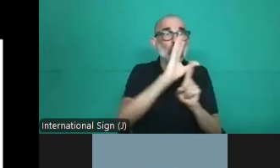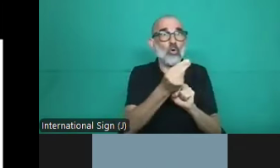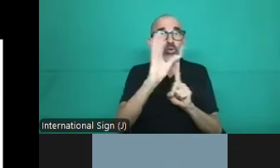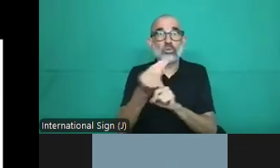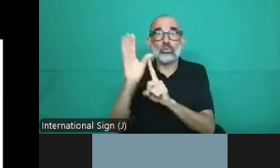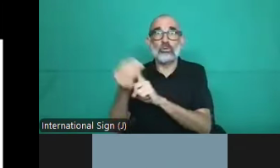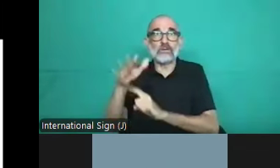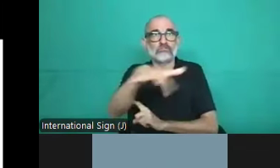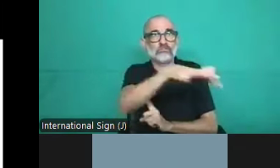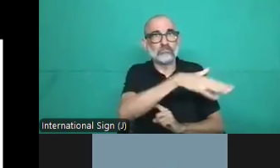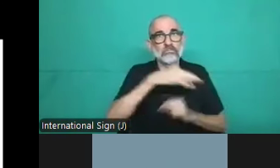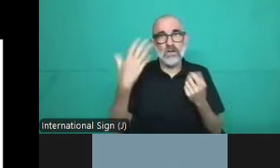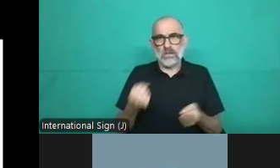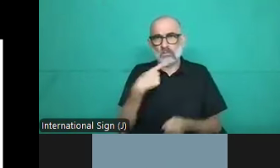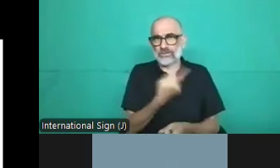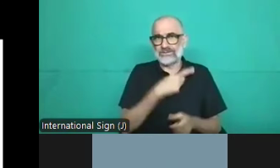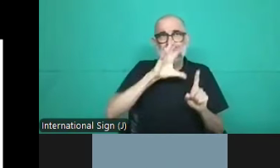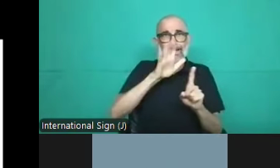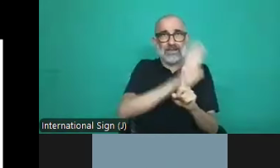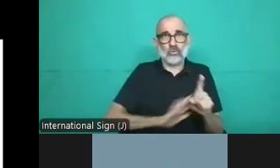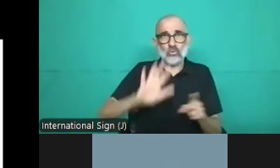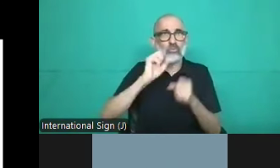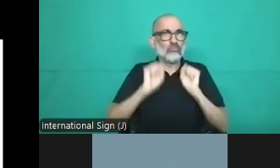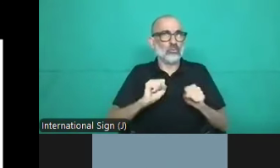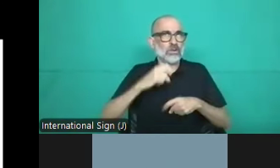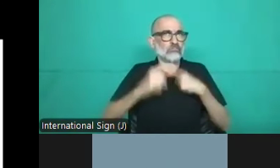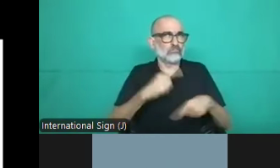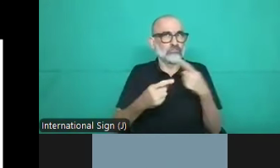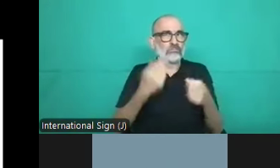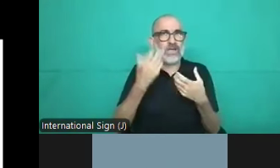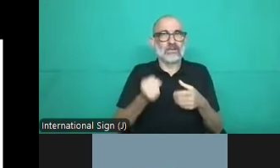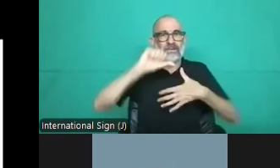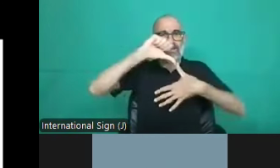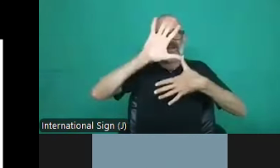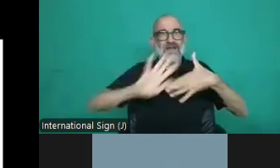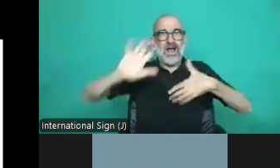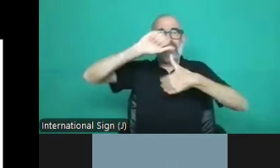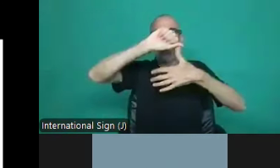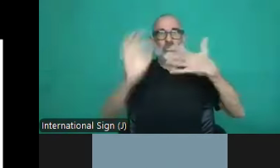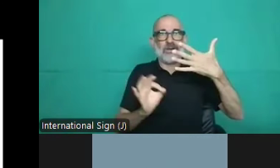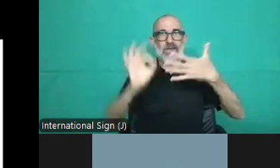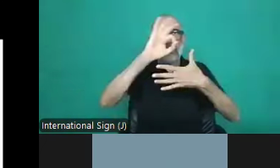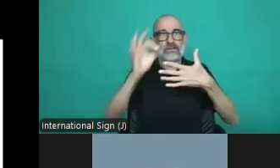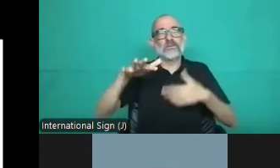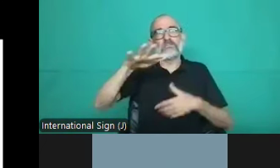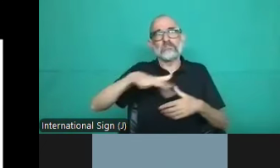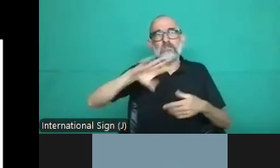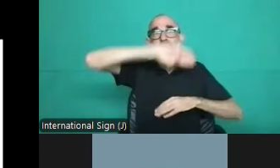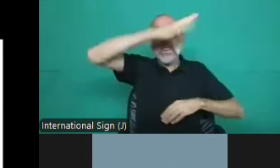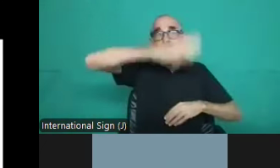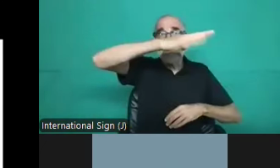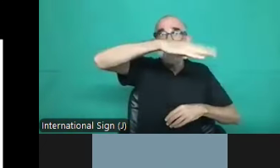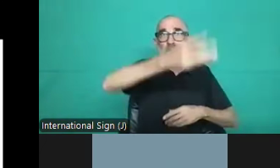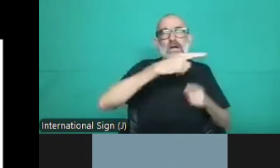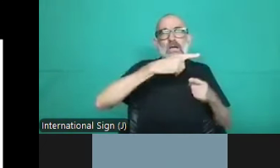é importante, e os facilitadores deveríamos ser muito respeitosos e conhecer as diferenças culturais que existem para